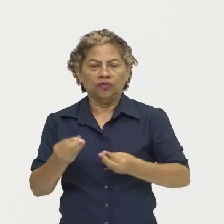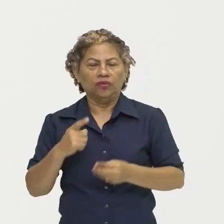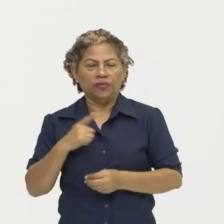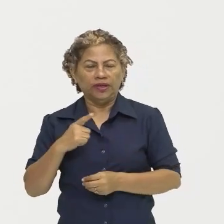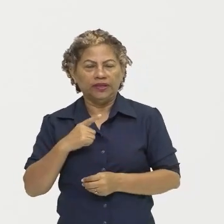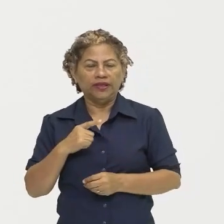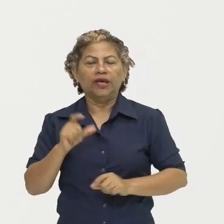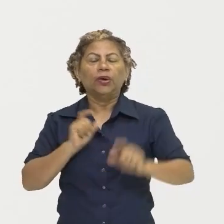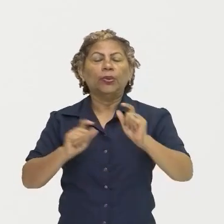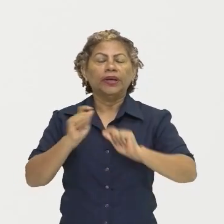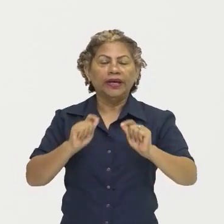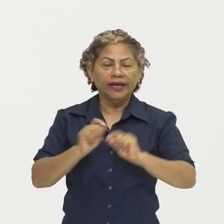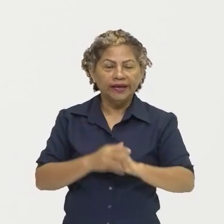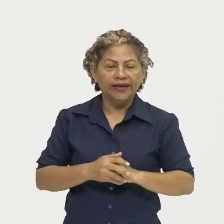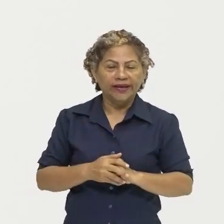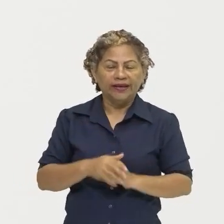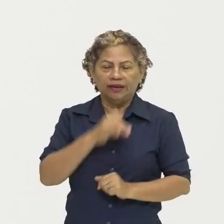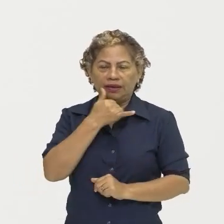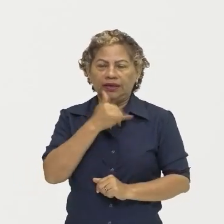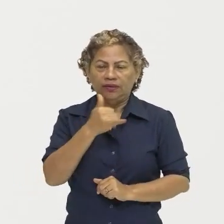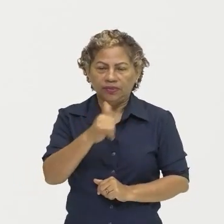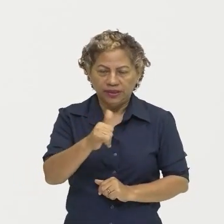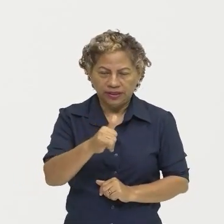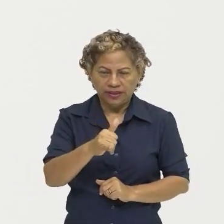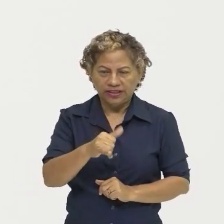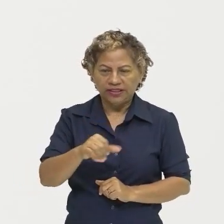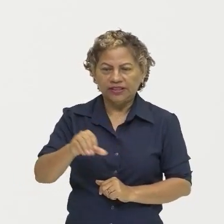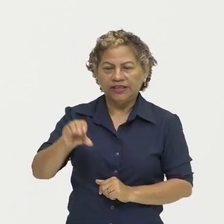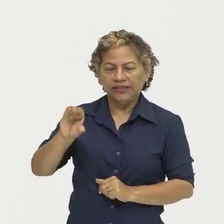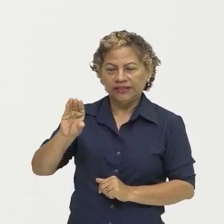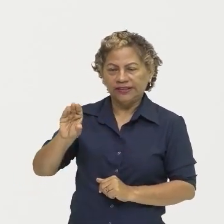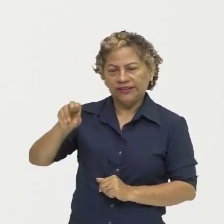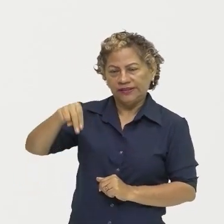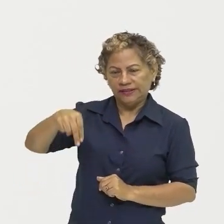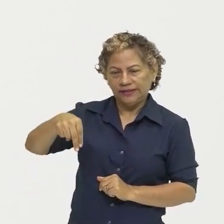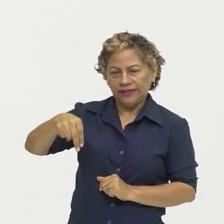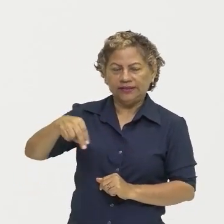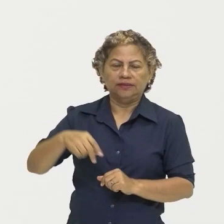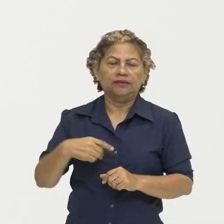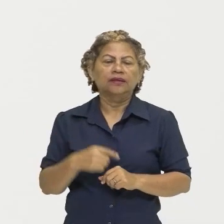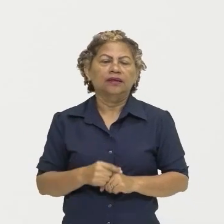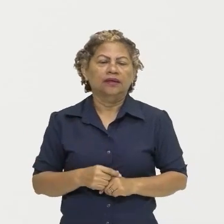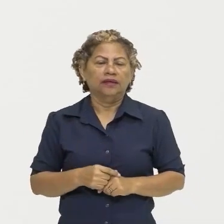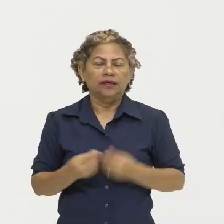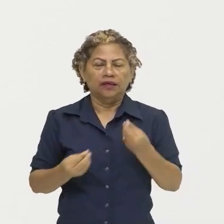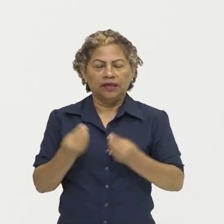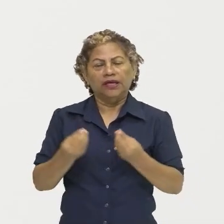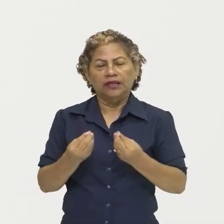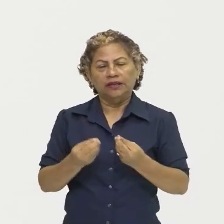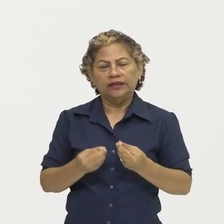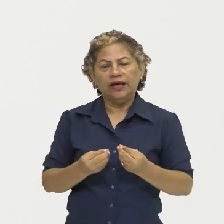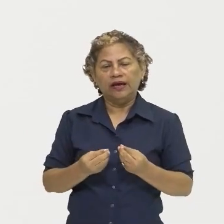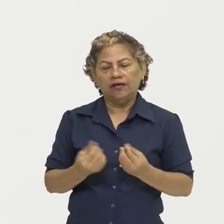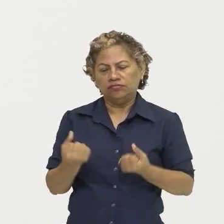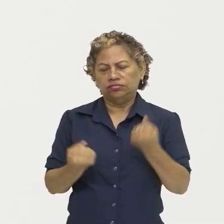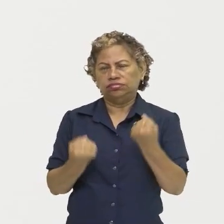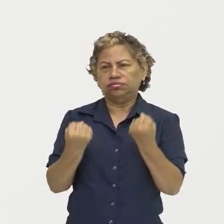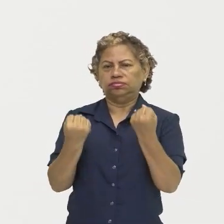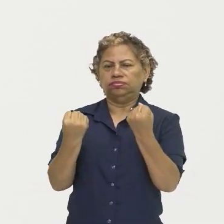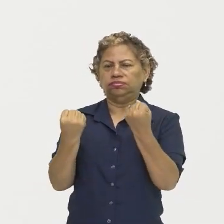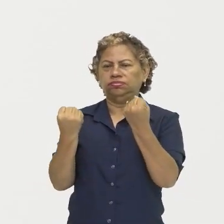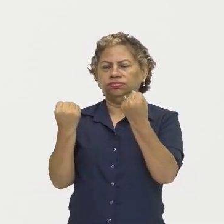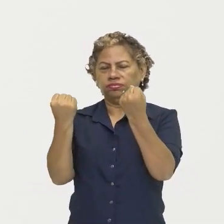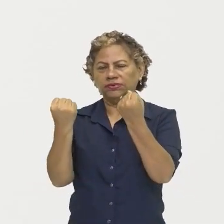adquire o quê? Energia cinética. E depois que ele sobe nesse topo aqui, ele